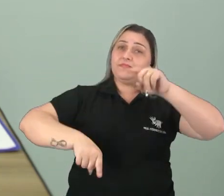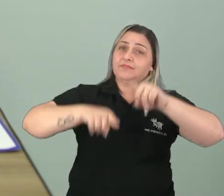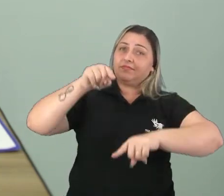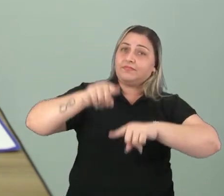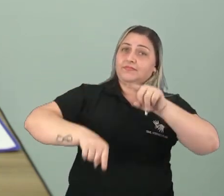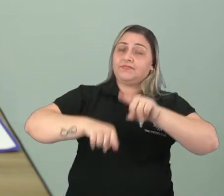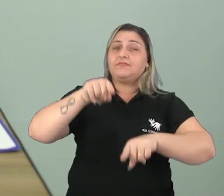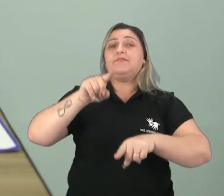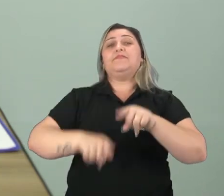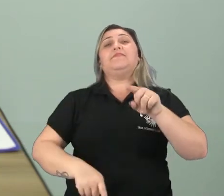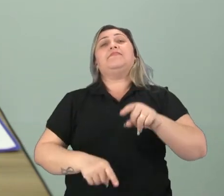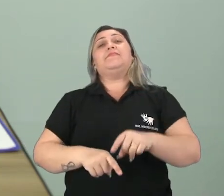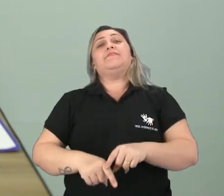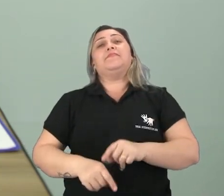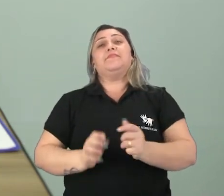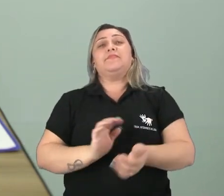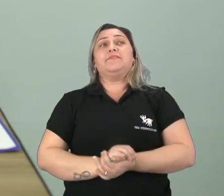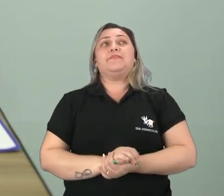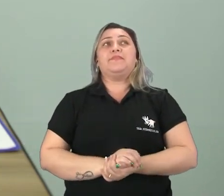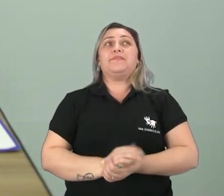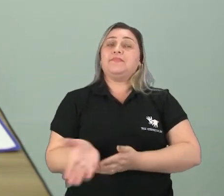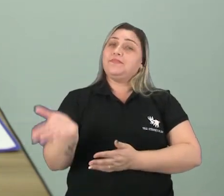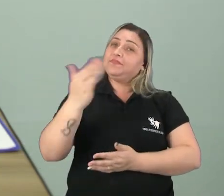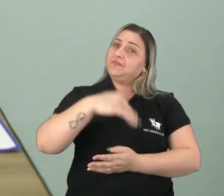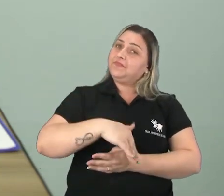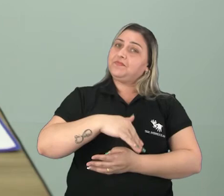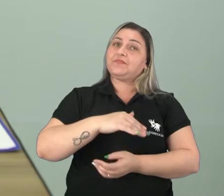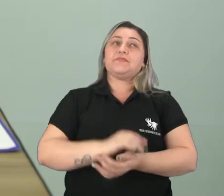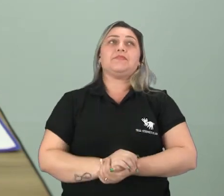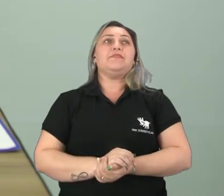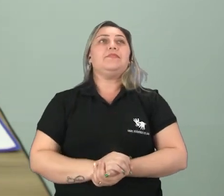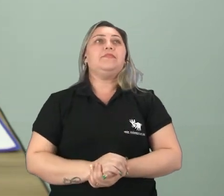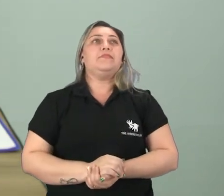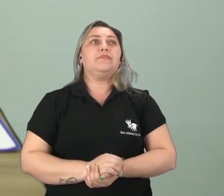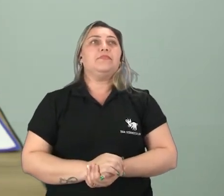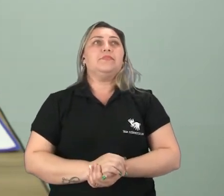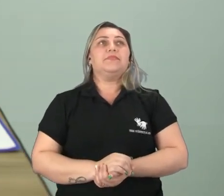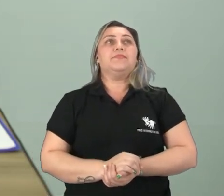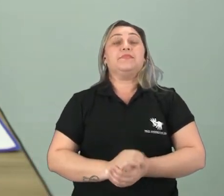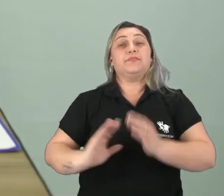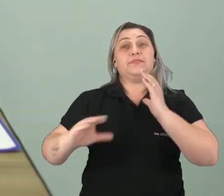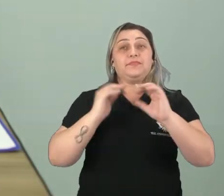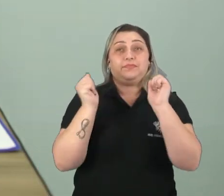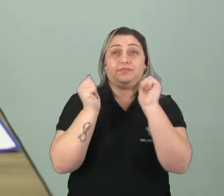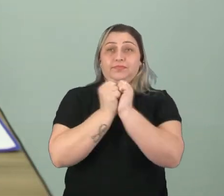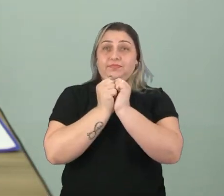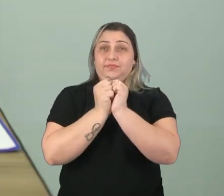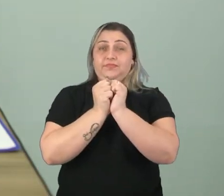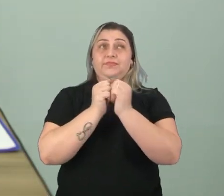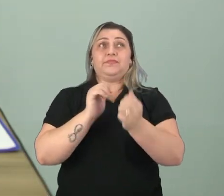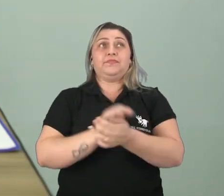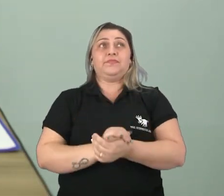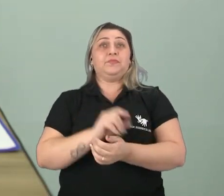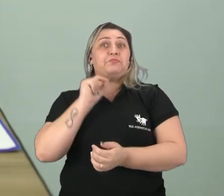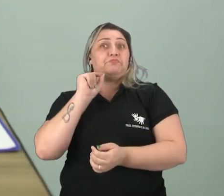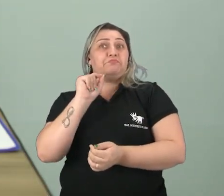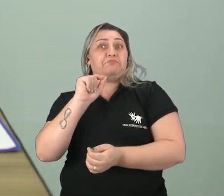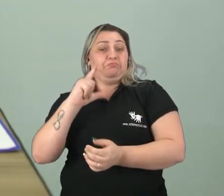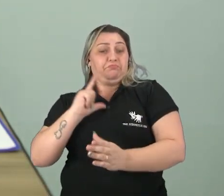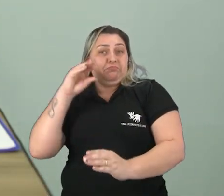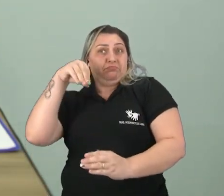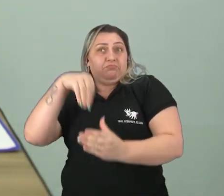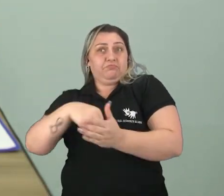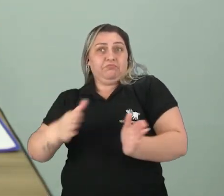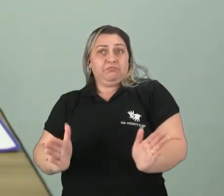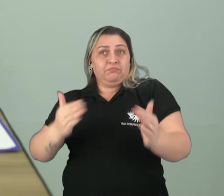material mais um objeto perdão vamos lá e cantem comigo vamos lá o que